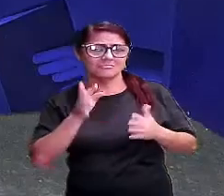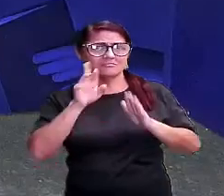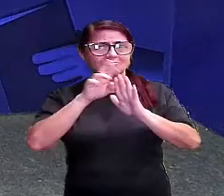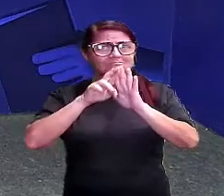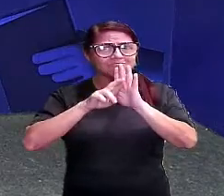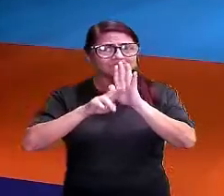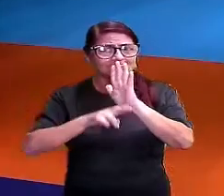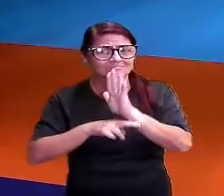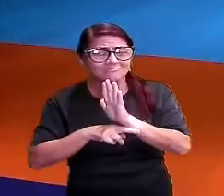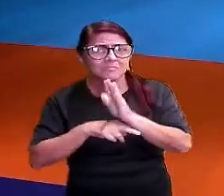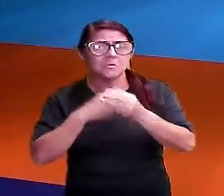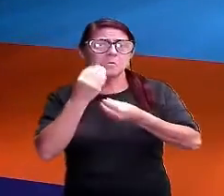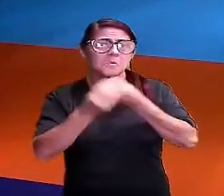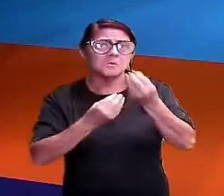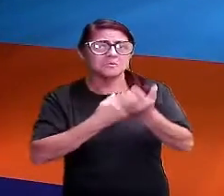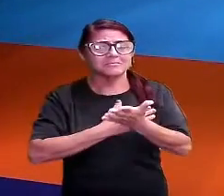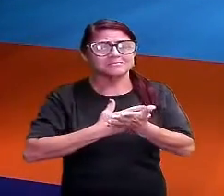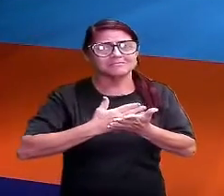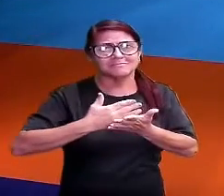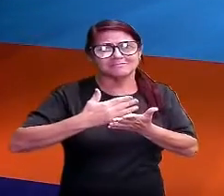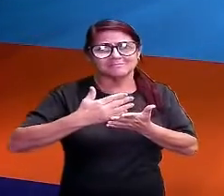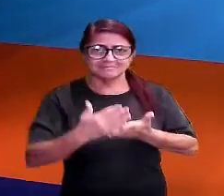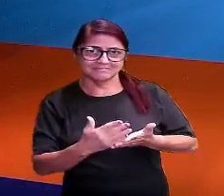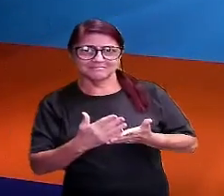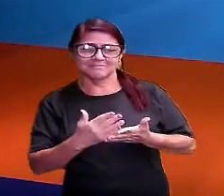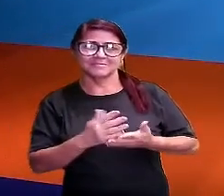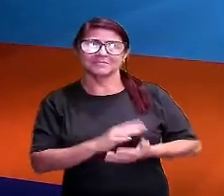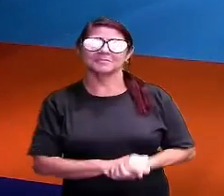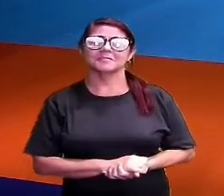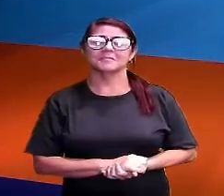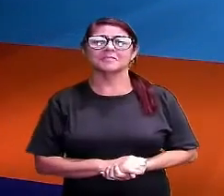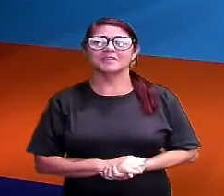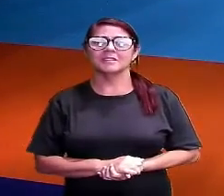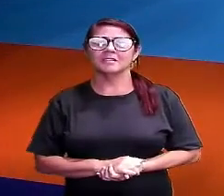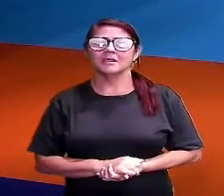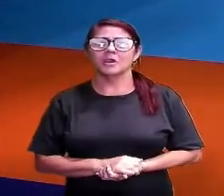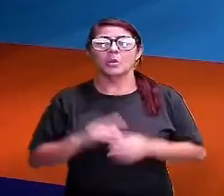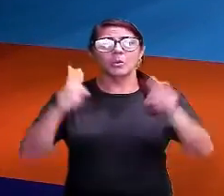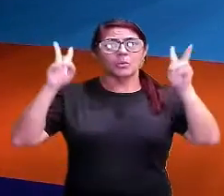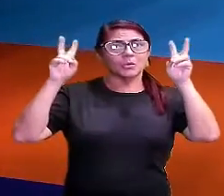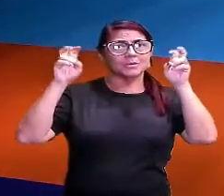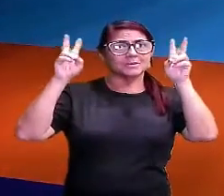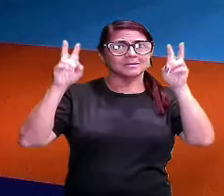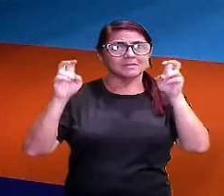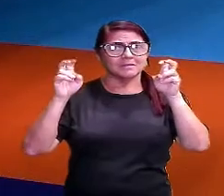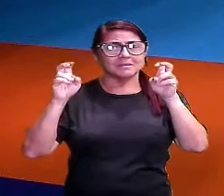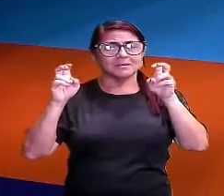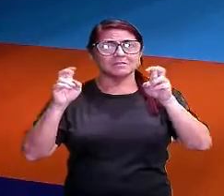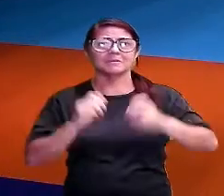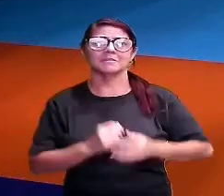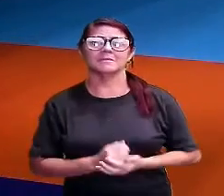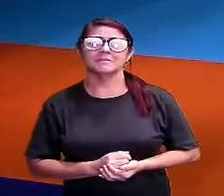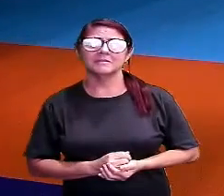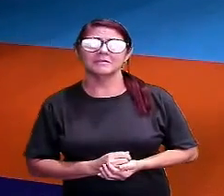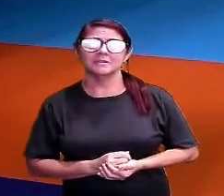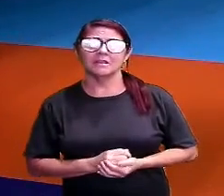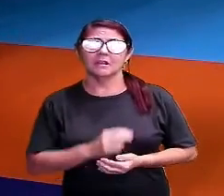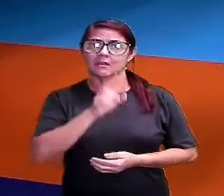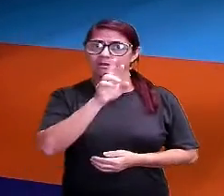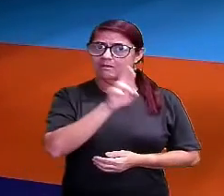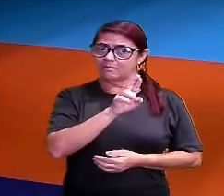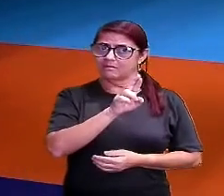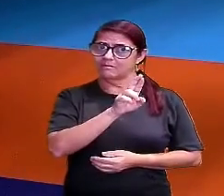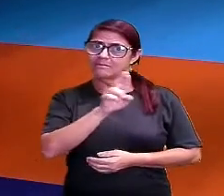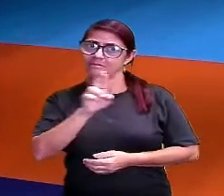ortográficas e a gente vai dar continuidade a essas regrinhas, tá? Então, o tema da nossa aula de hoje é R